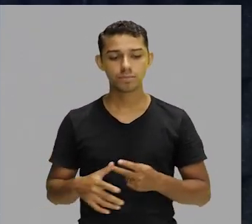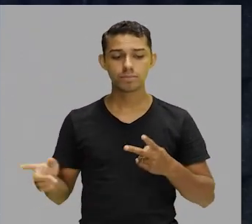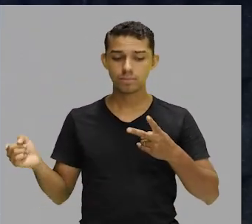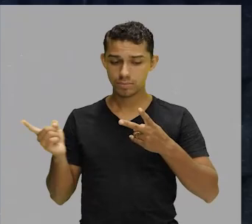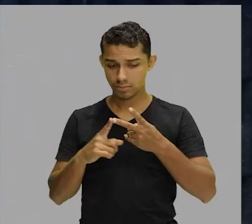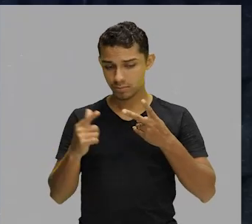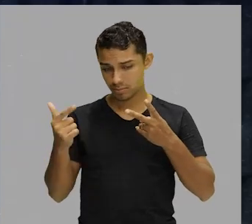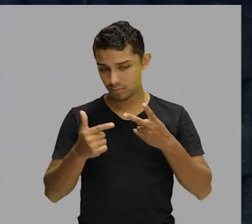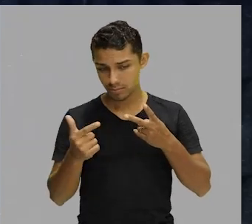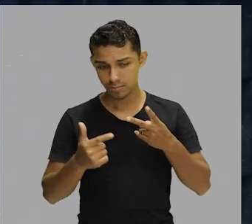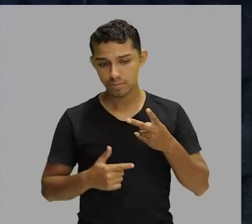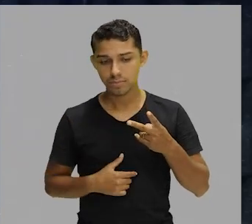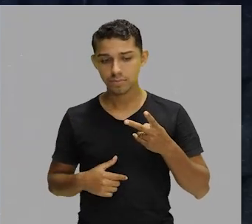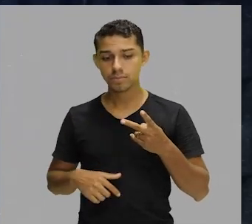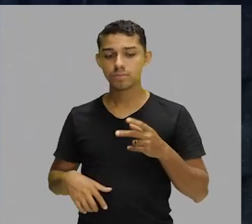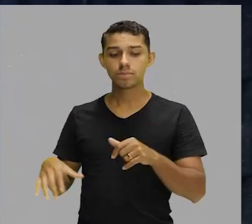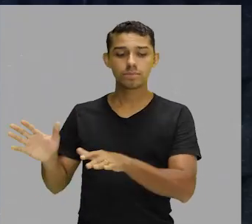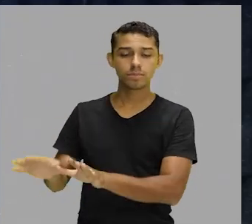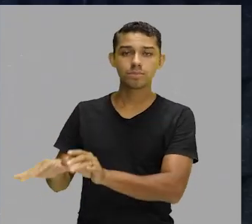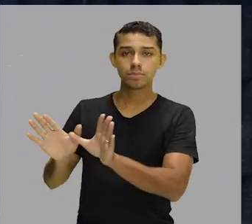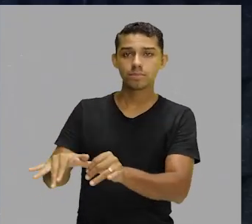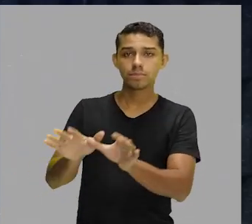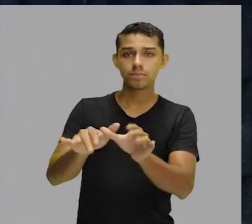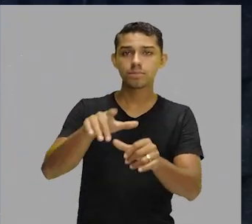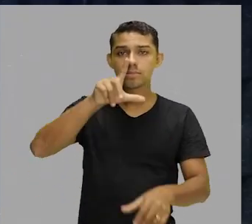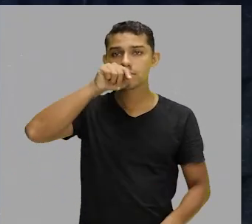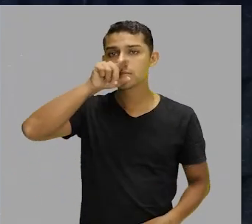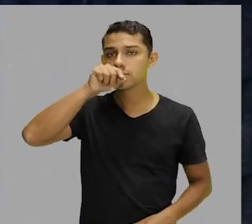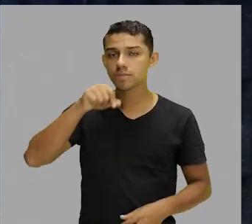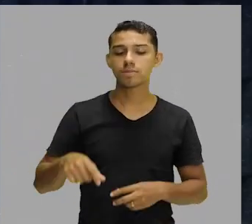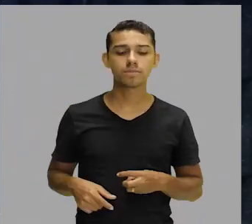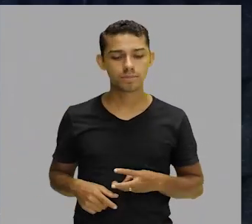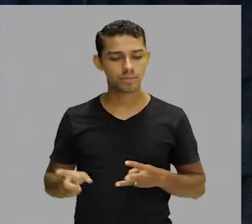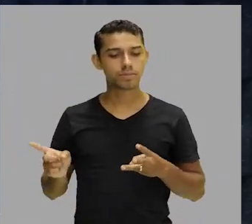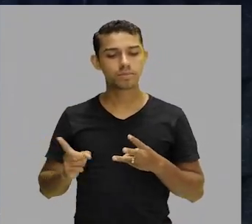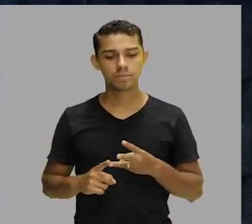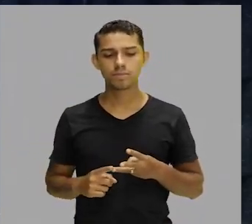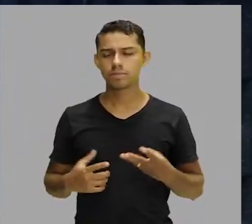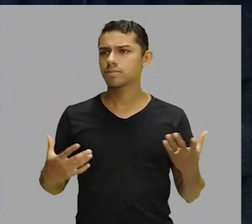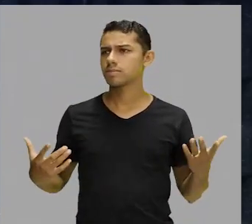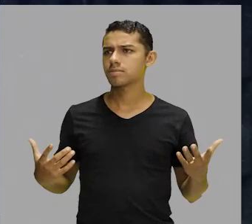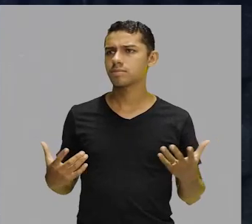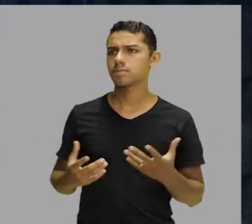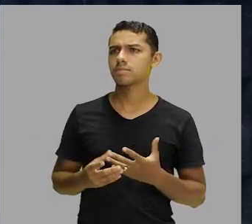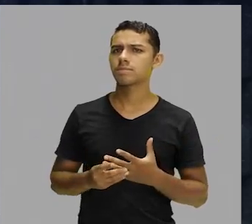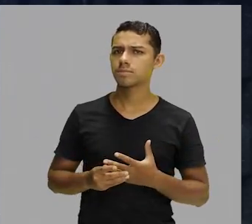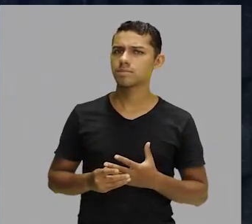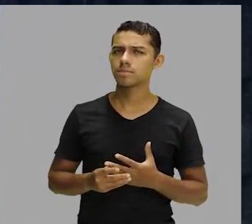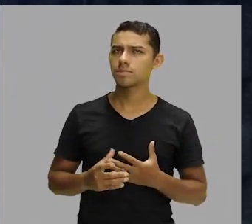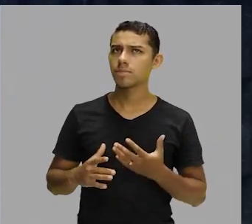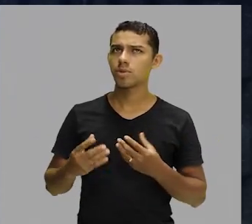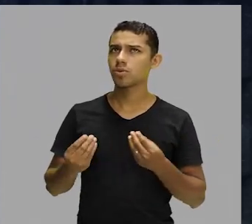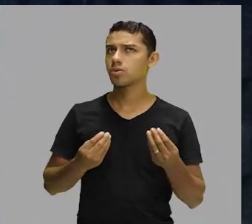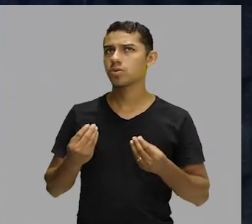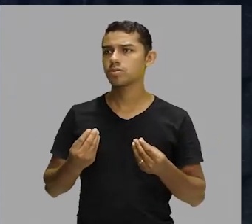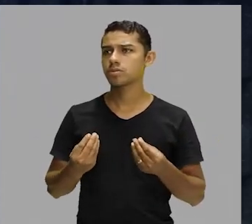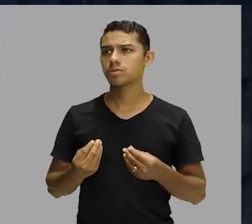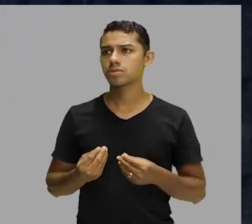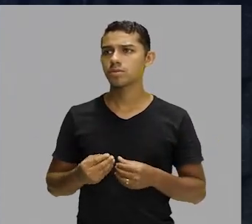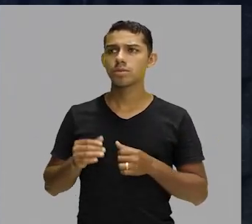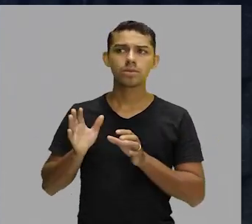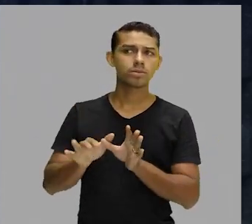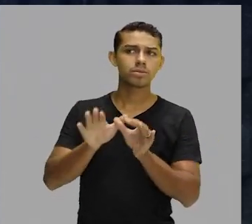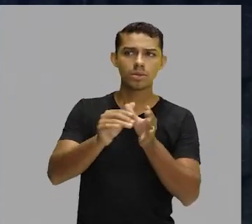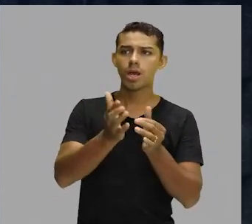árvore. O jacarandá serve de alimento para o pássaro. Ora, dificilmente você vai ter um pássaro aqui se alimentando só